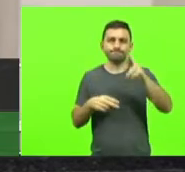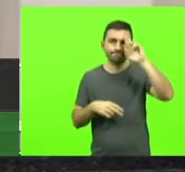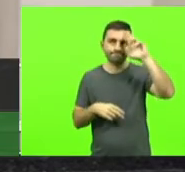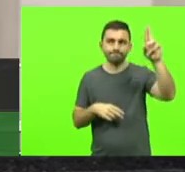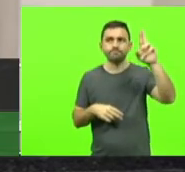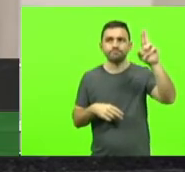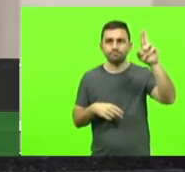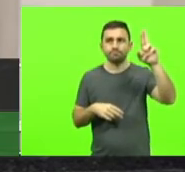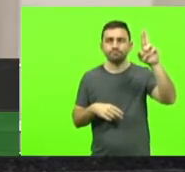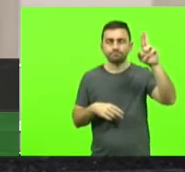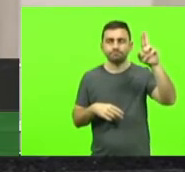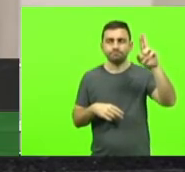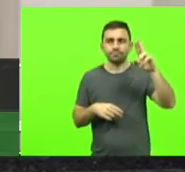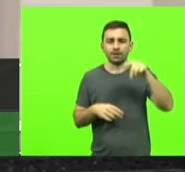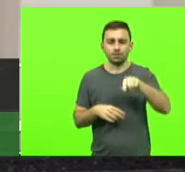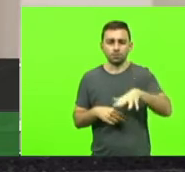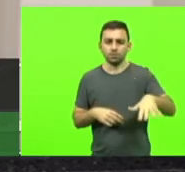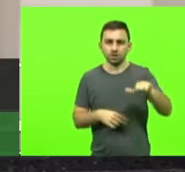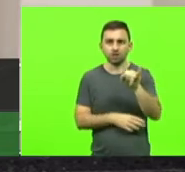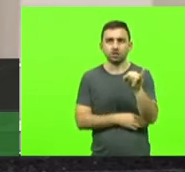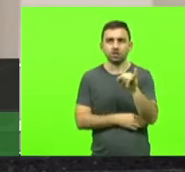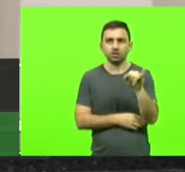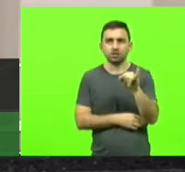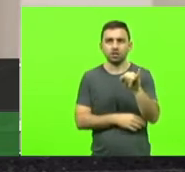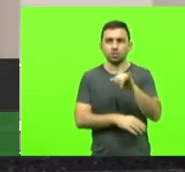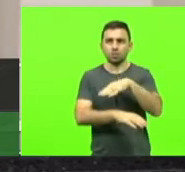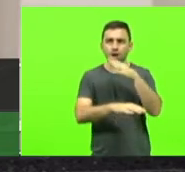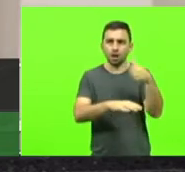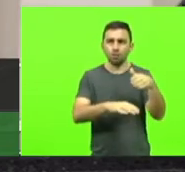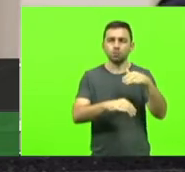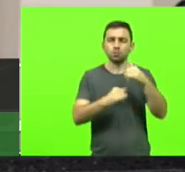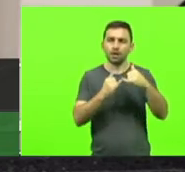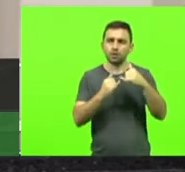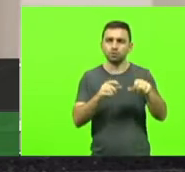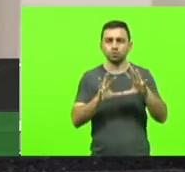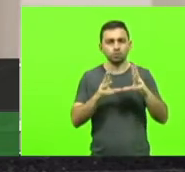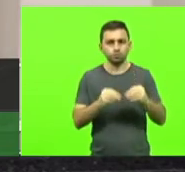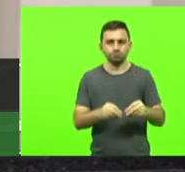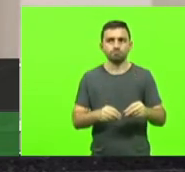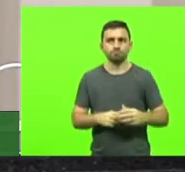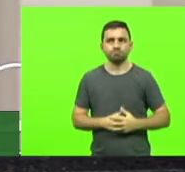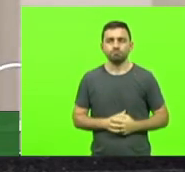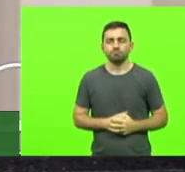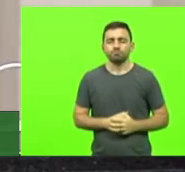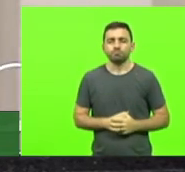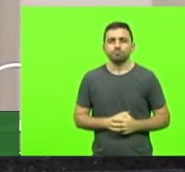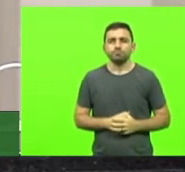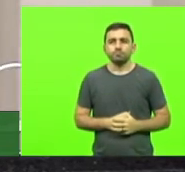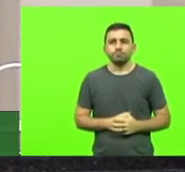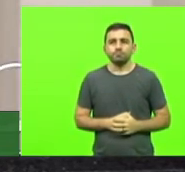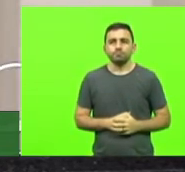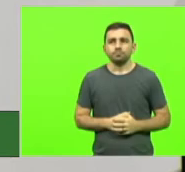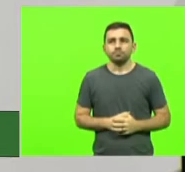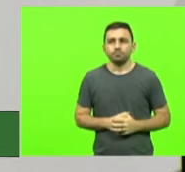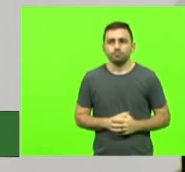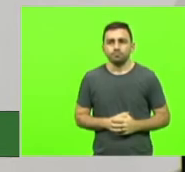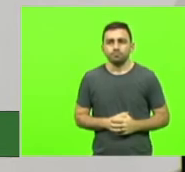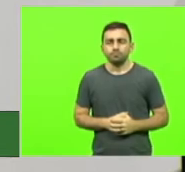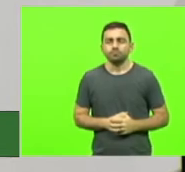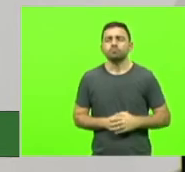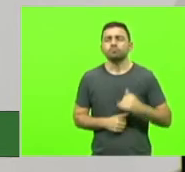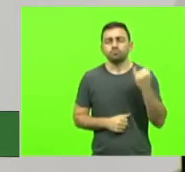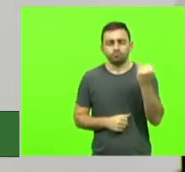Vale do Itajaí, para todo o Vale, para o Alto, para o Médio e para a Foz do Vale. Obrigado. Obrigado, deputado Alba. Importante